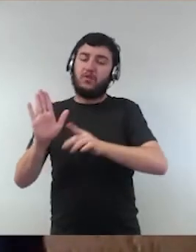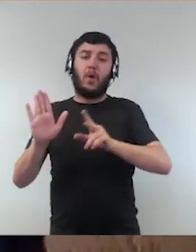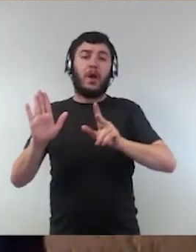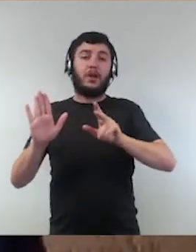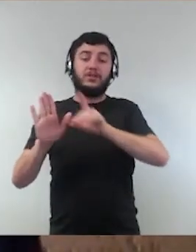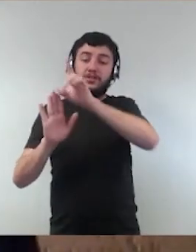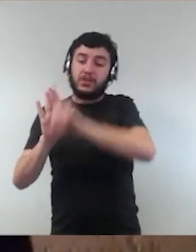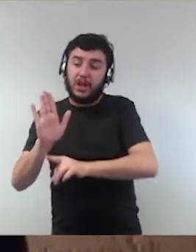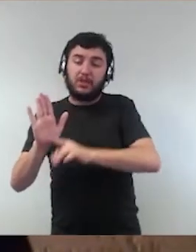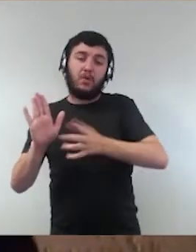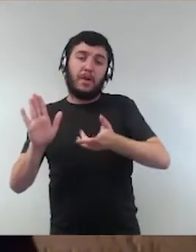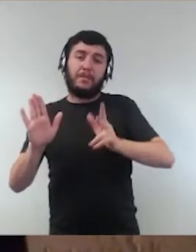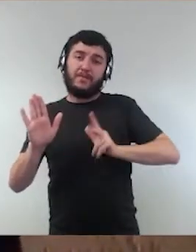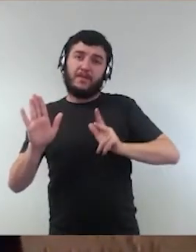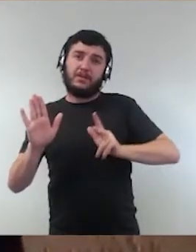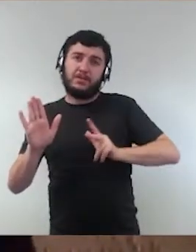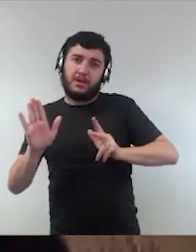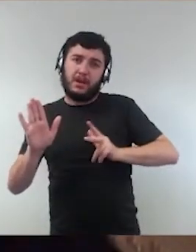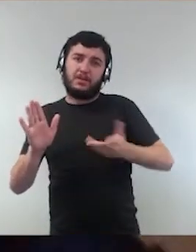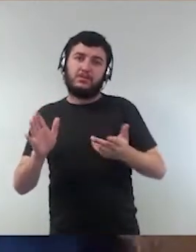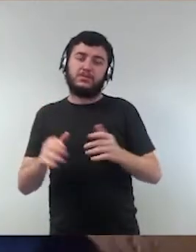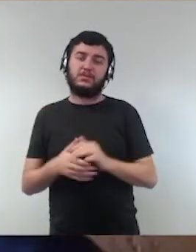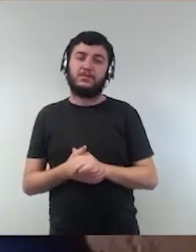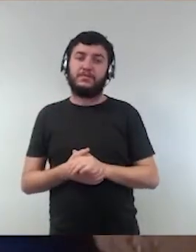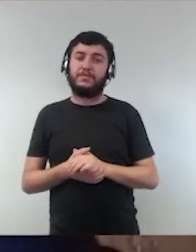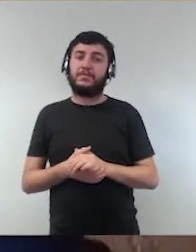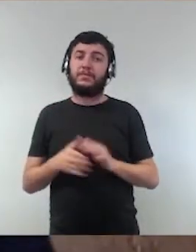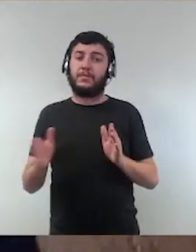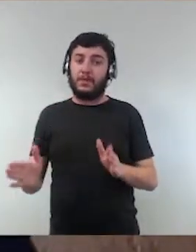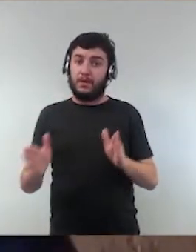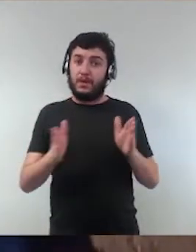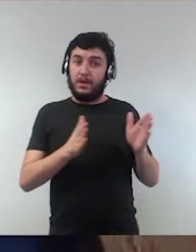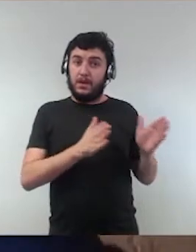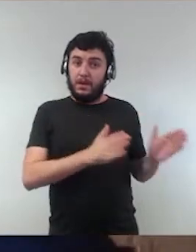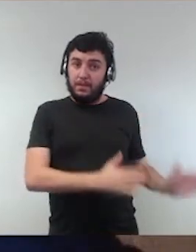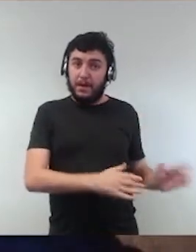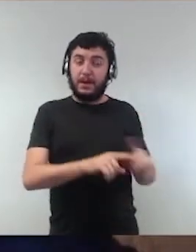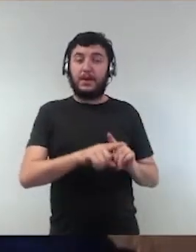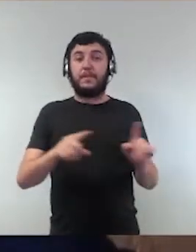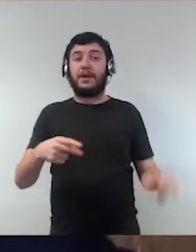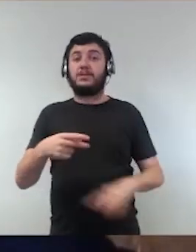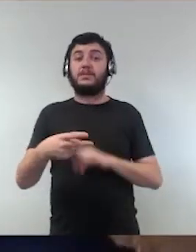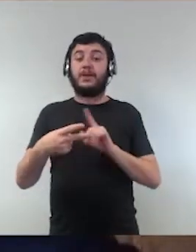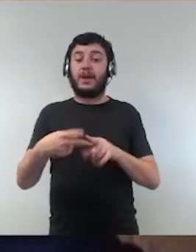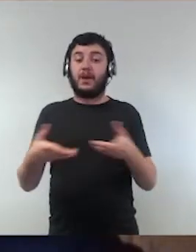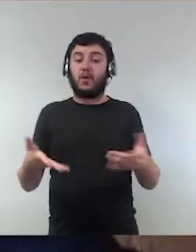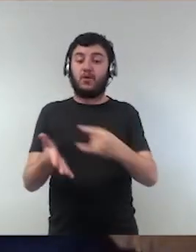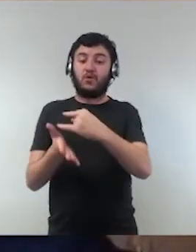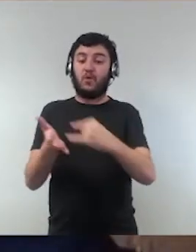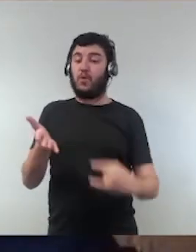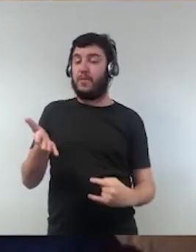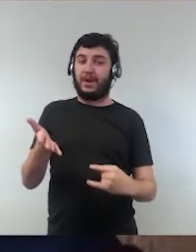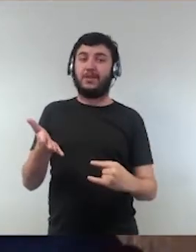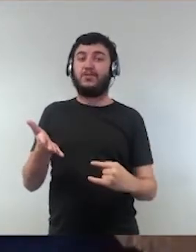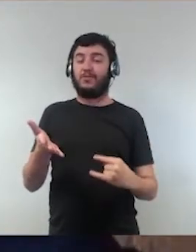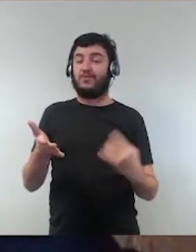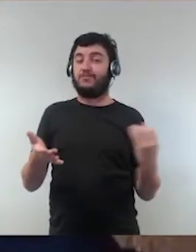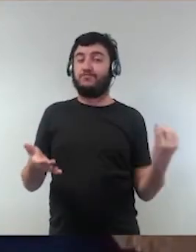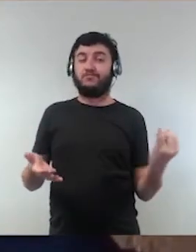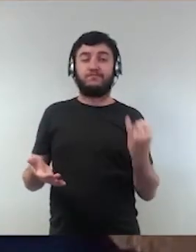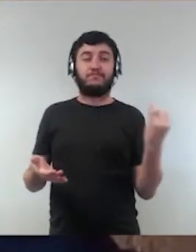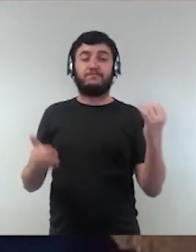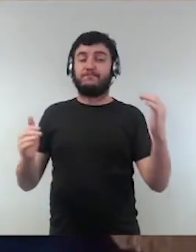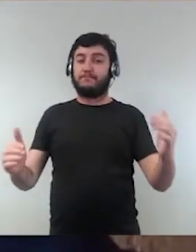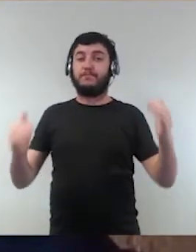desses dois princípios. Mas talvez o documento mais relevante, pelo menos o documento transnacional mais relevante, é a Carta de